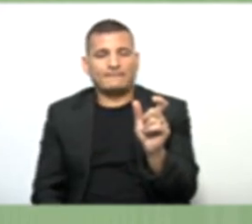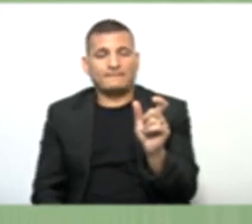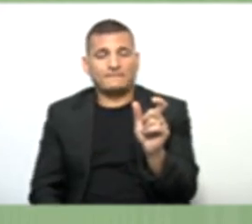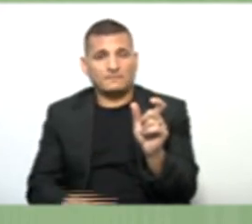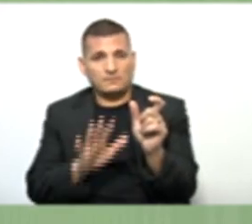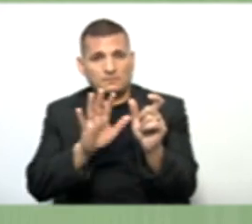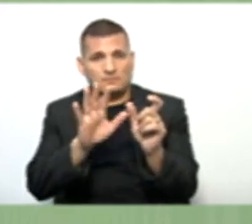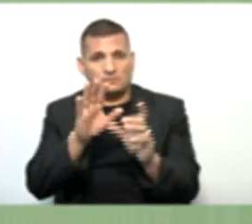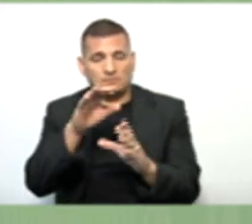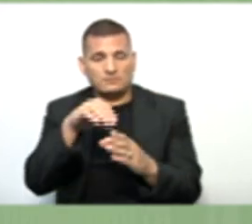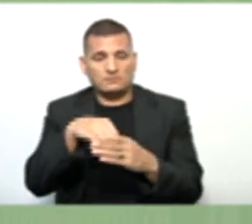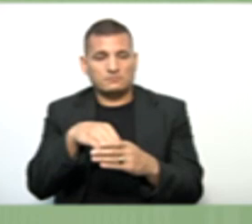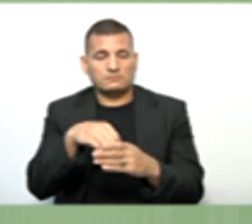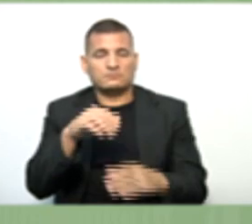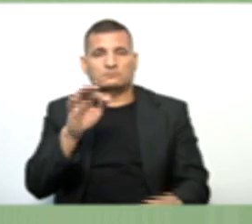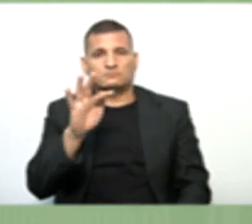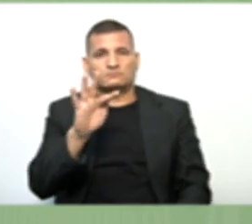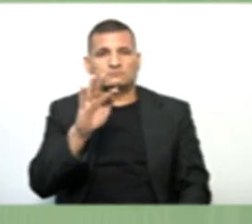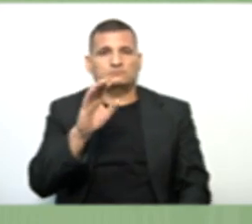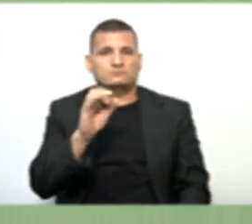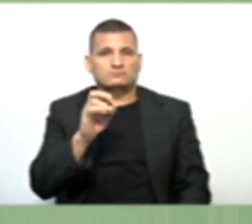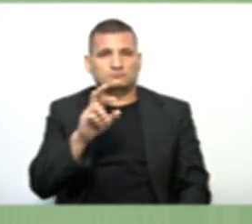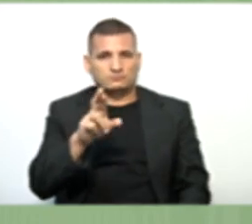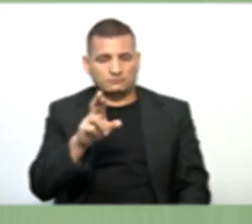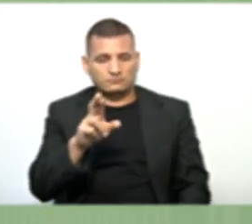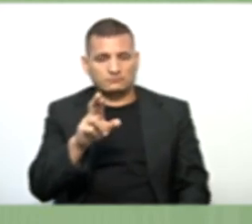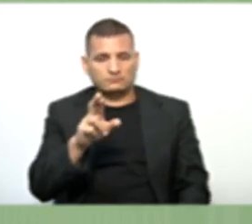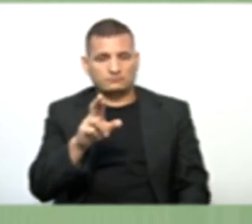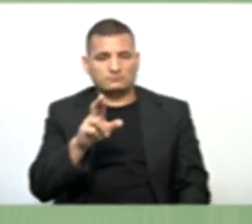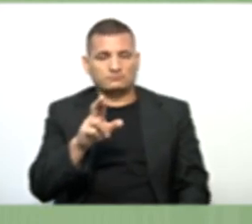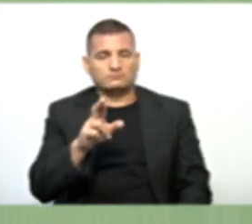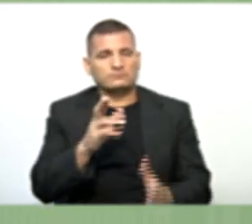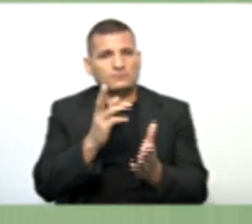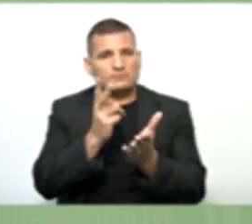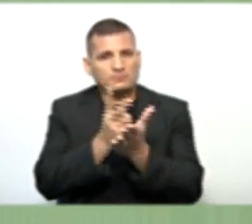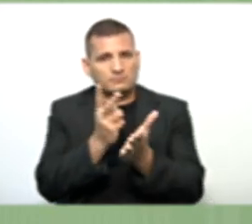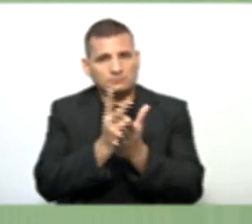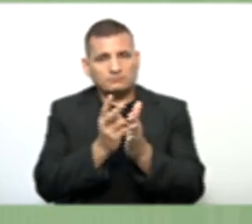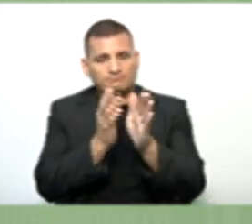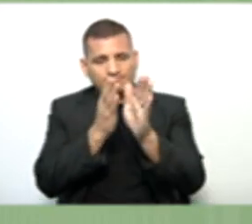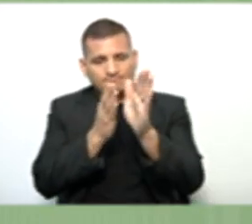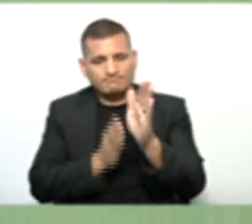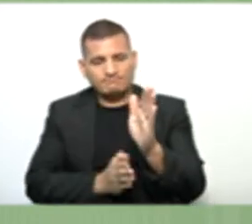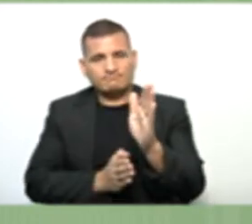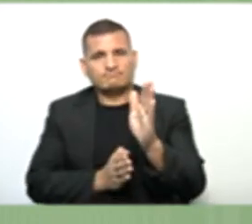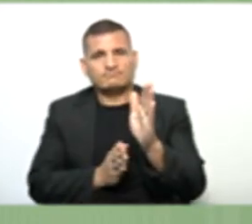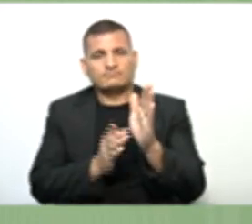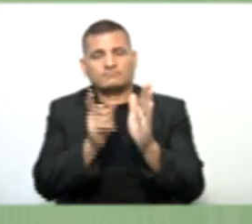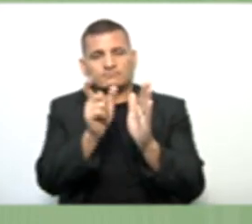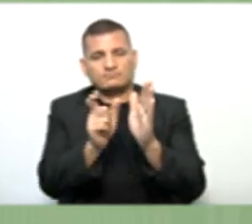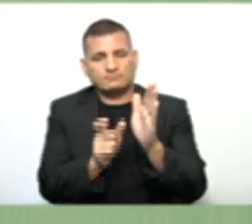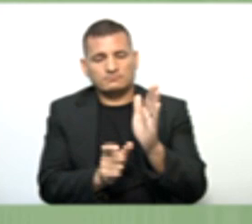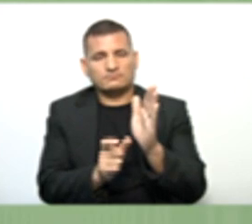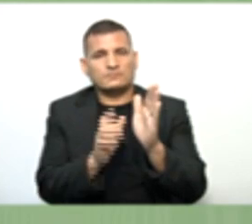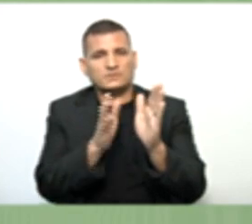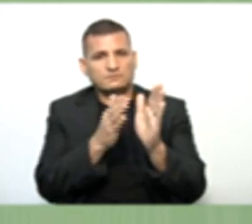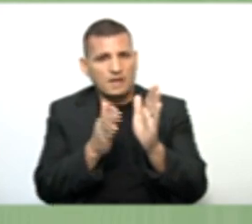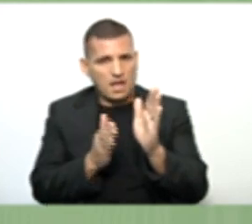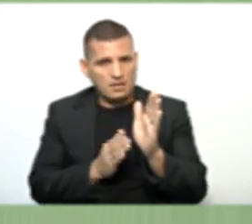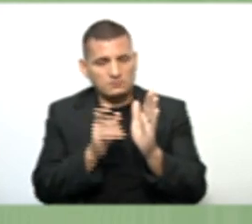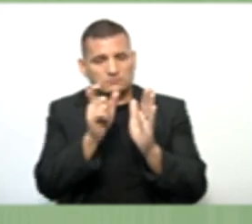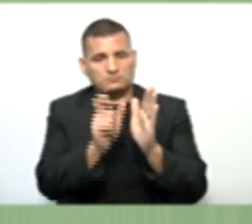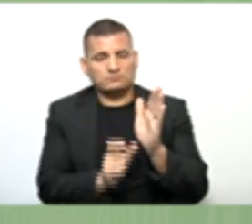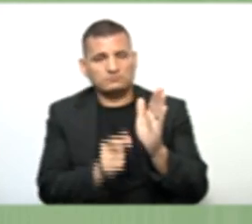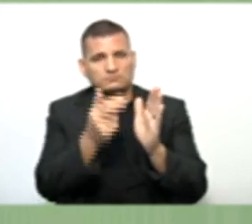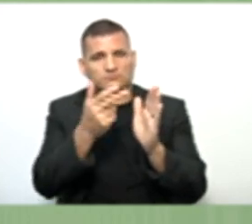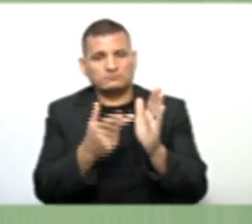do for, eu tenho que colocar eles na mesma linha de indentação, com a mesma quantidade de espaços. Então, aqui se tem